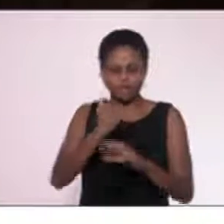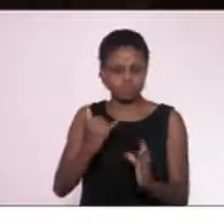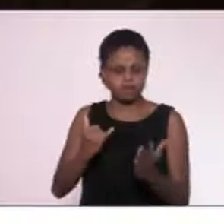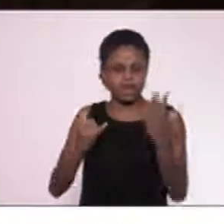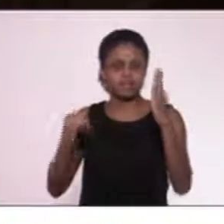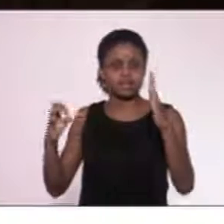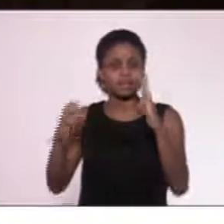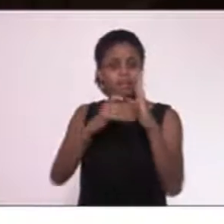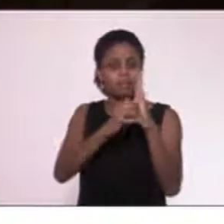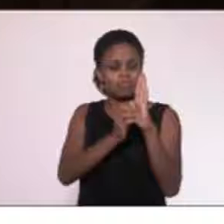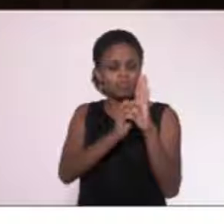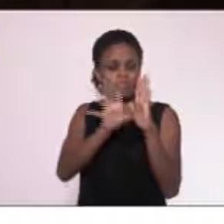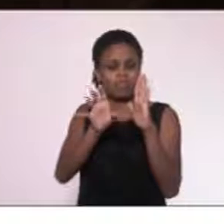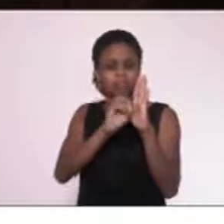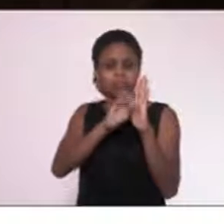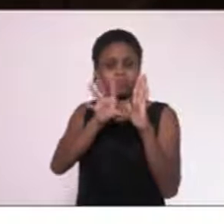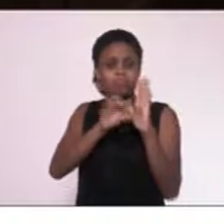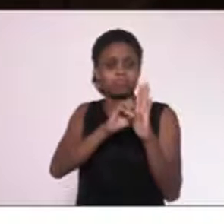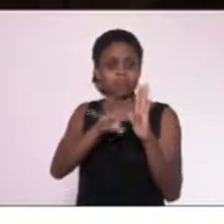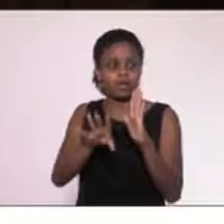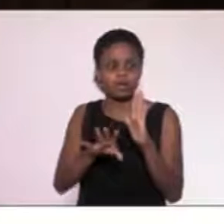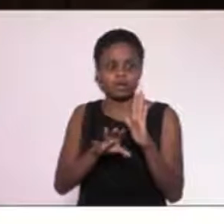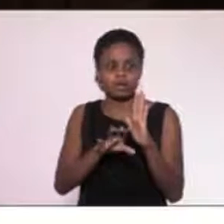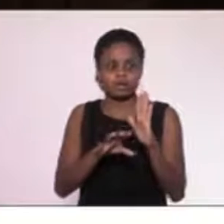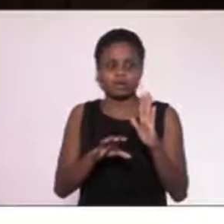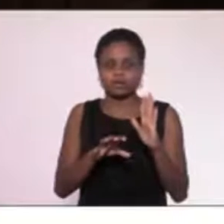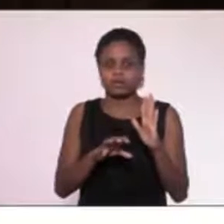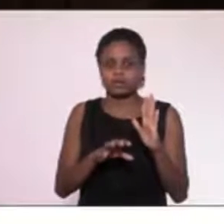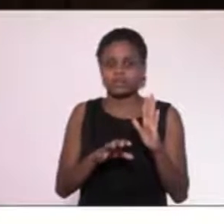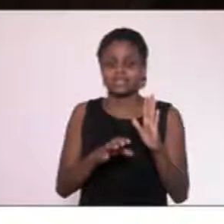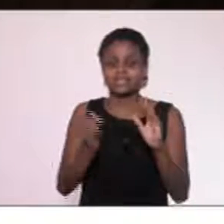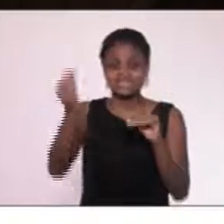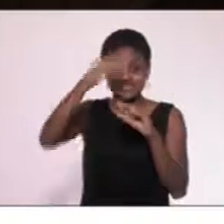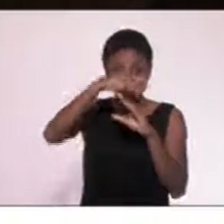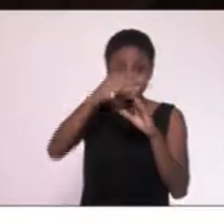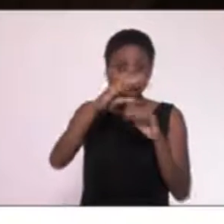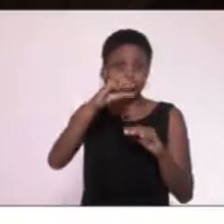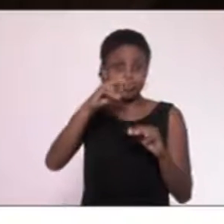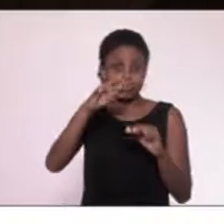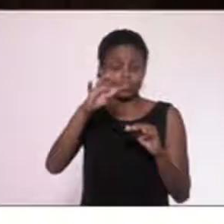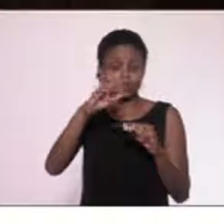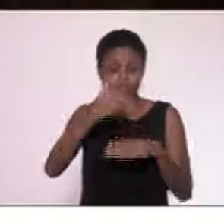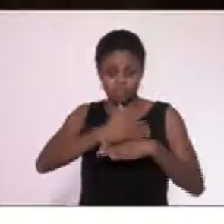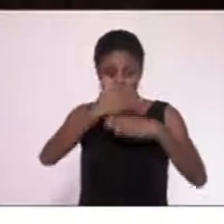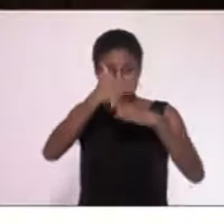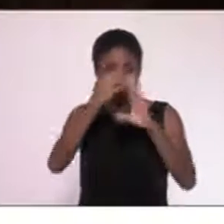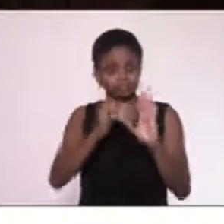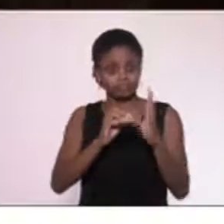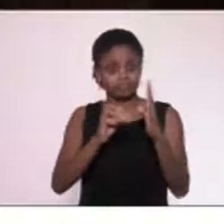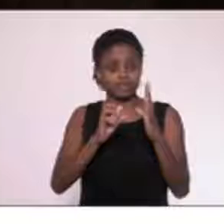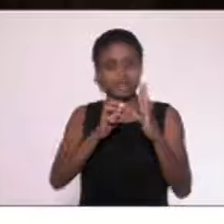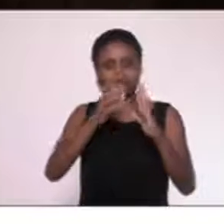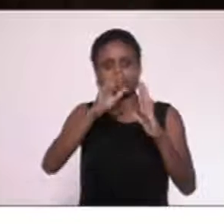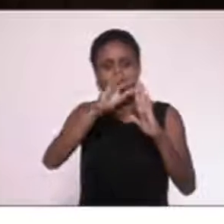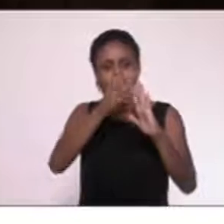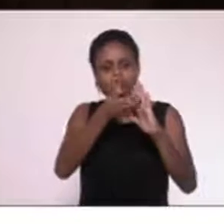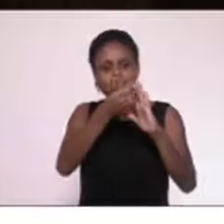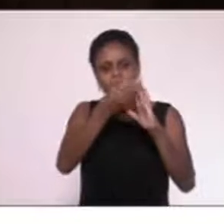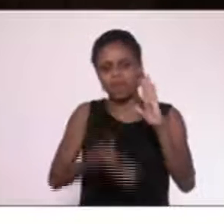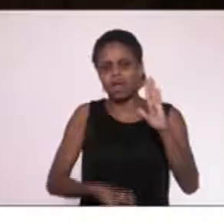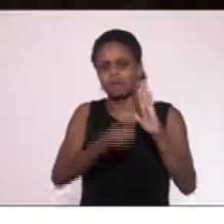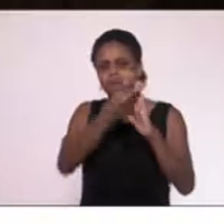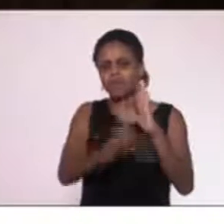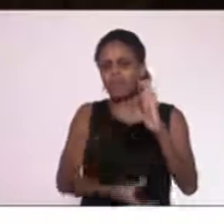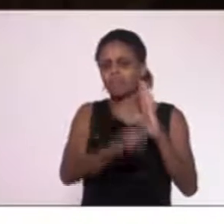explodir dentro, a armadura dentro do concreto. E aí começa a sair lascas de concreto, danificando